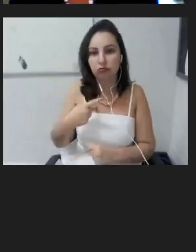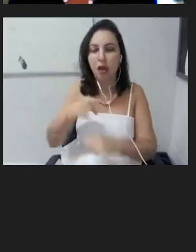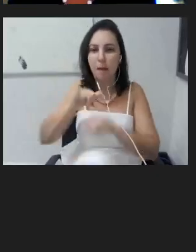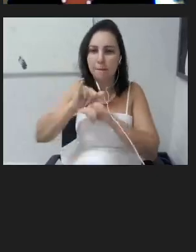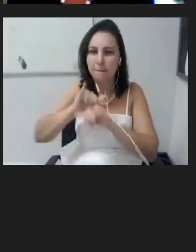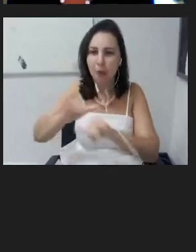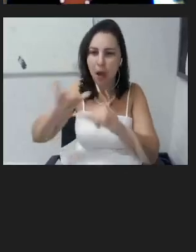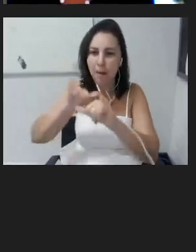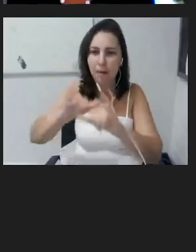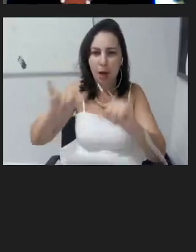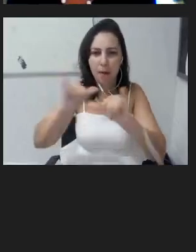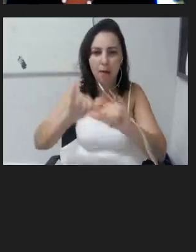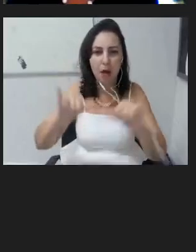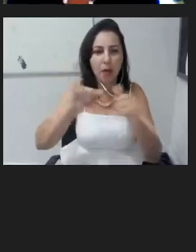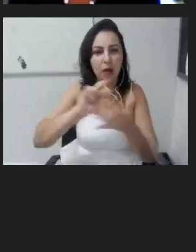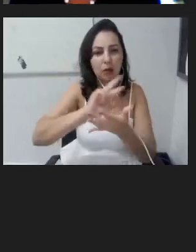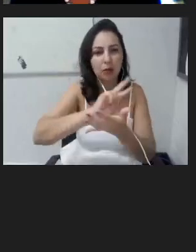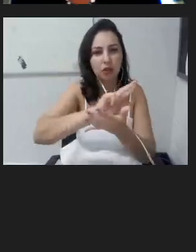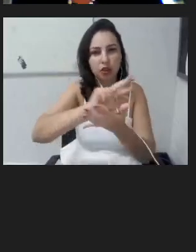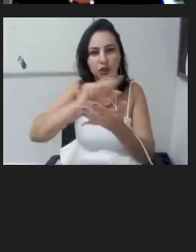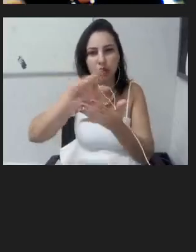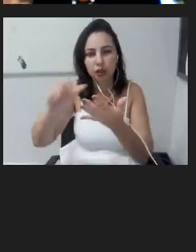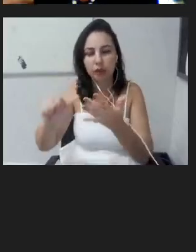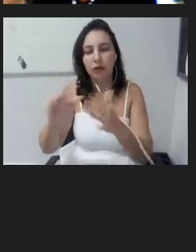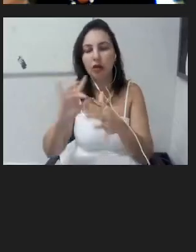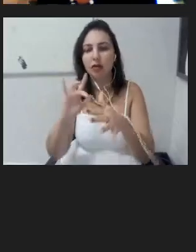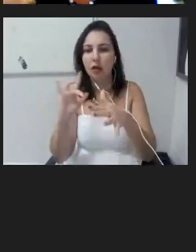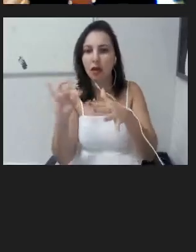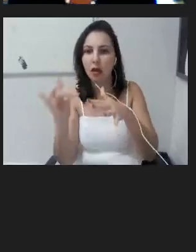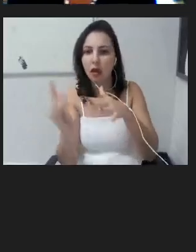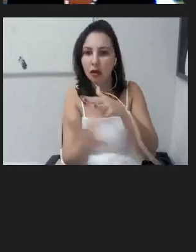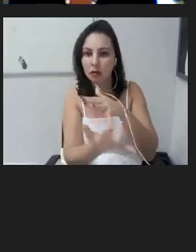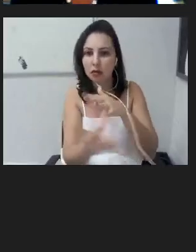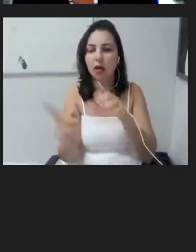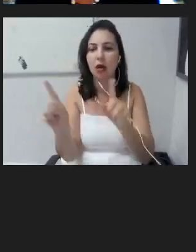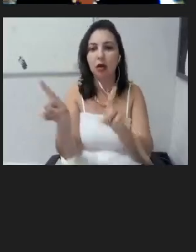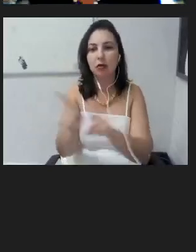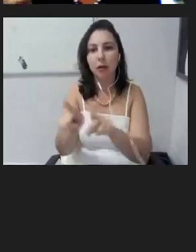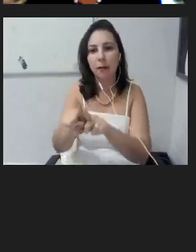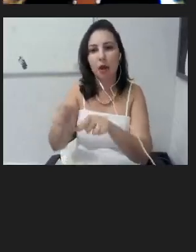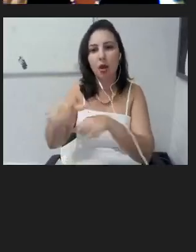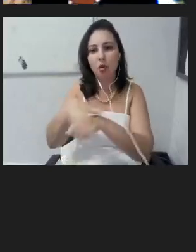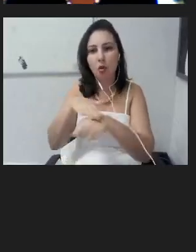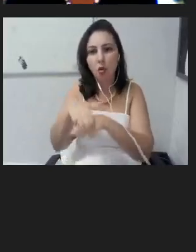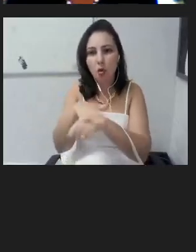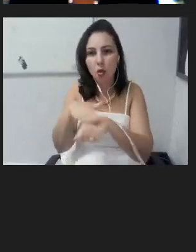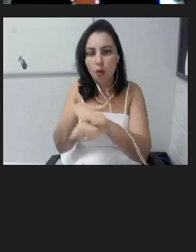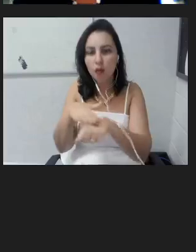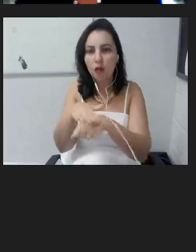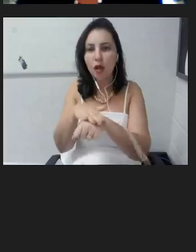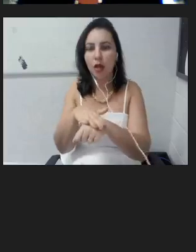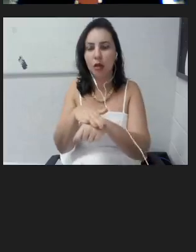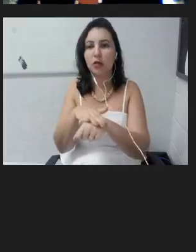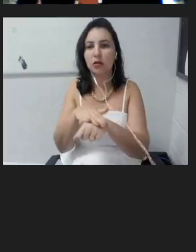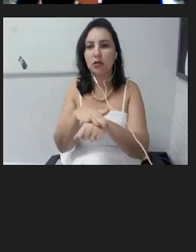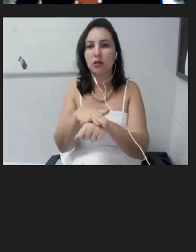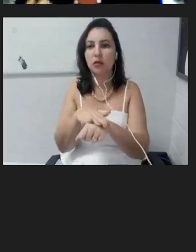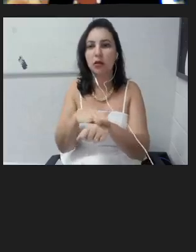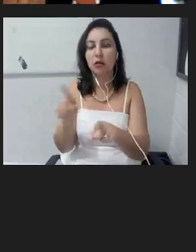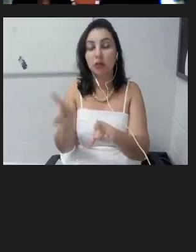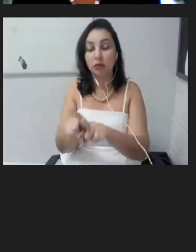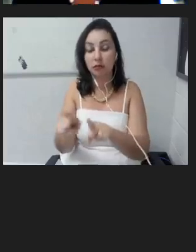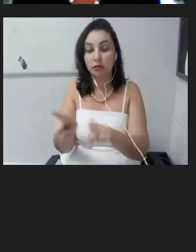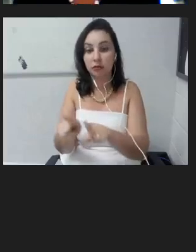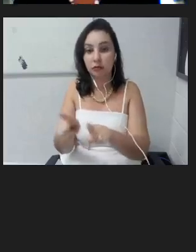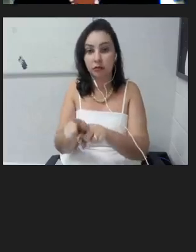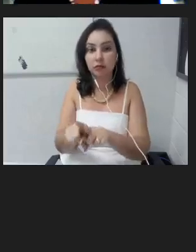em diferentes redes sociais, nas conversas, nas nossas consultas. Não é